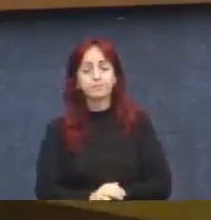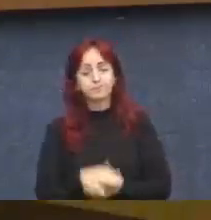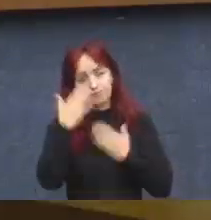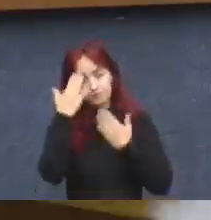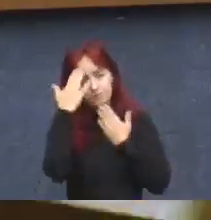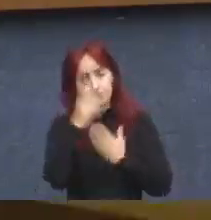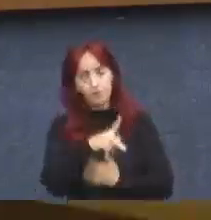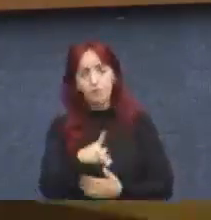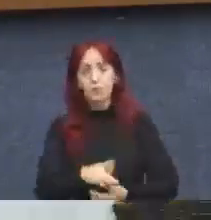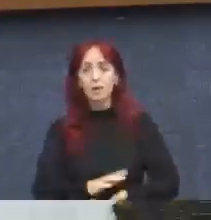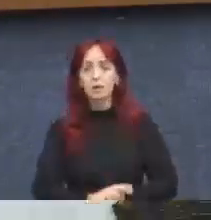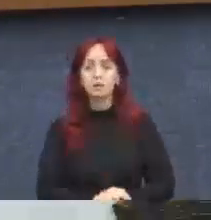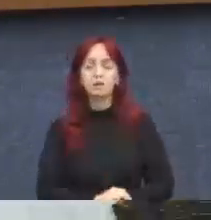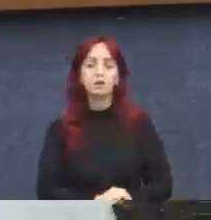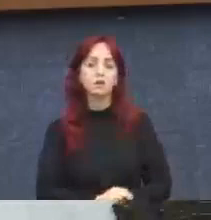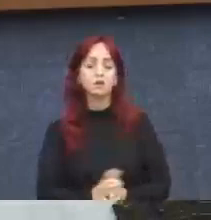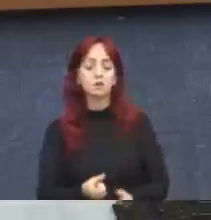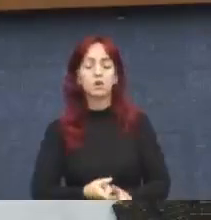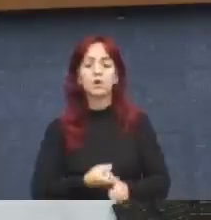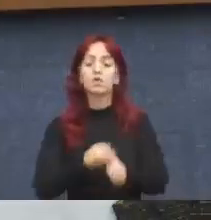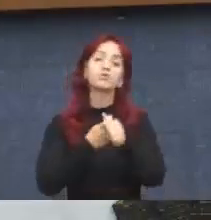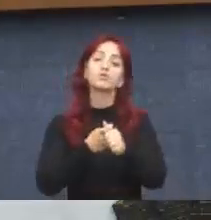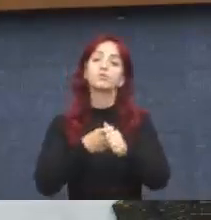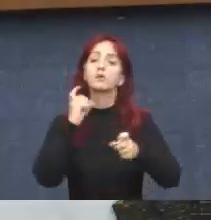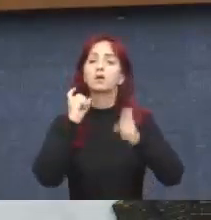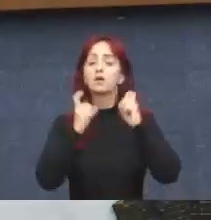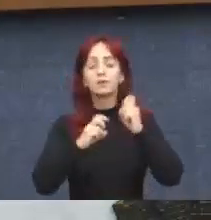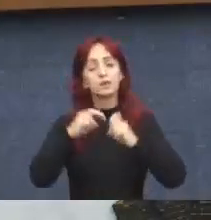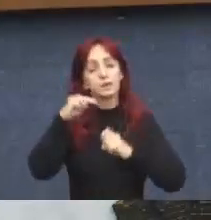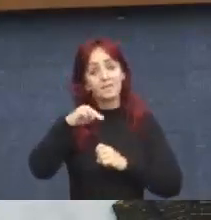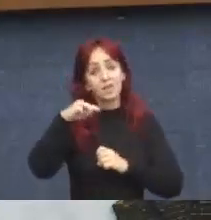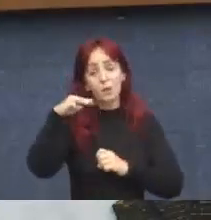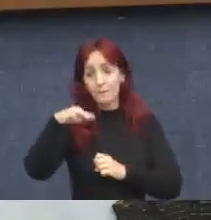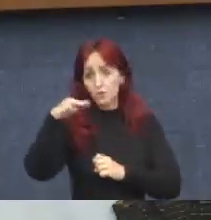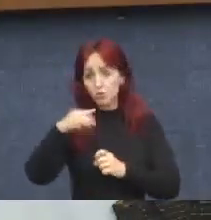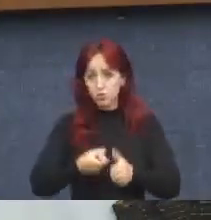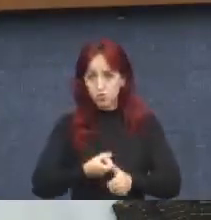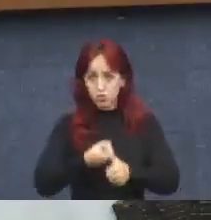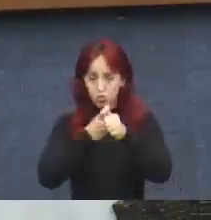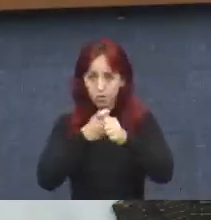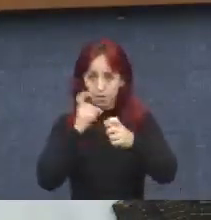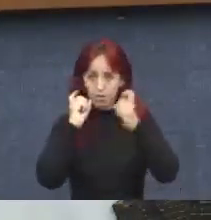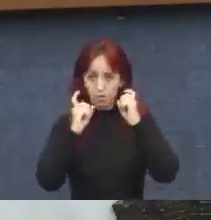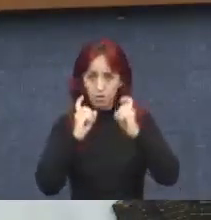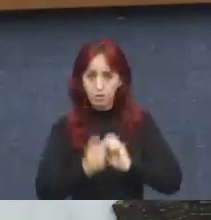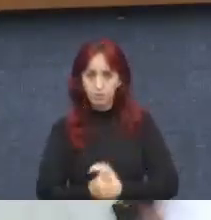Obrigado. Suspendo a reunião por 5 minutos.